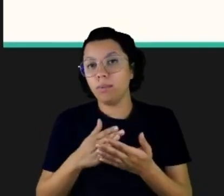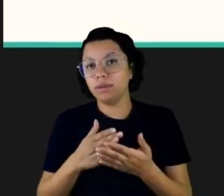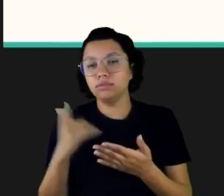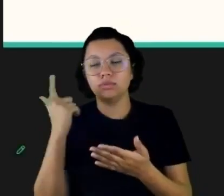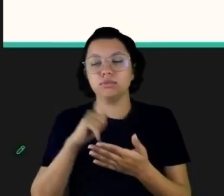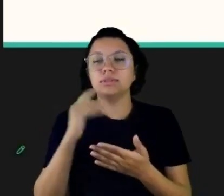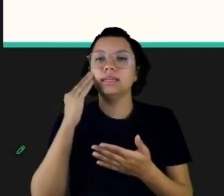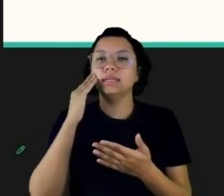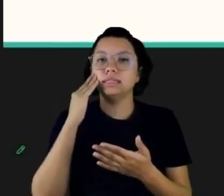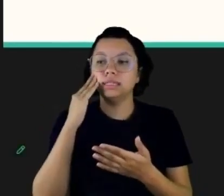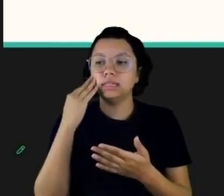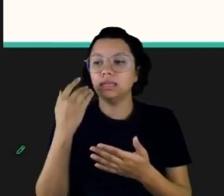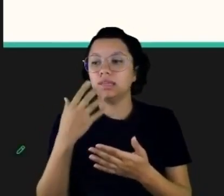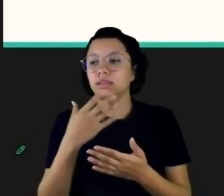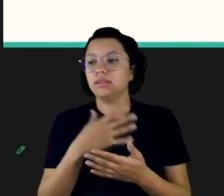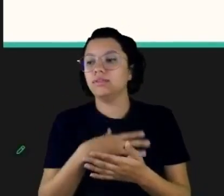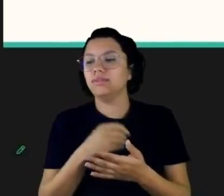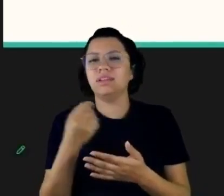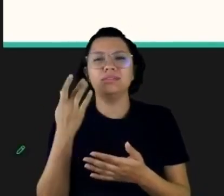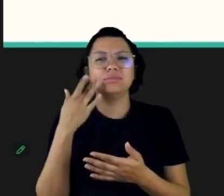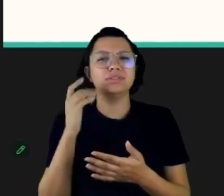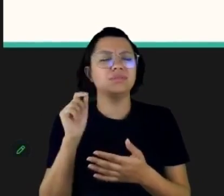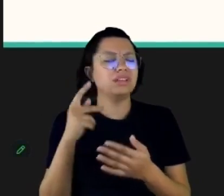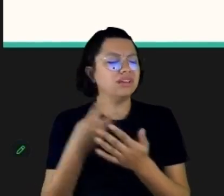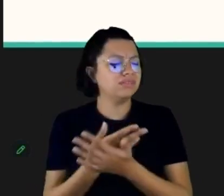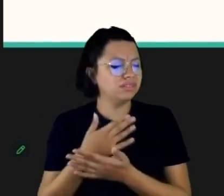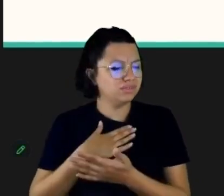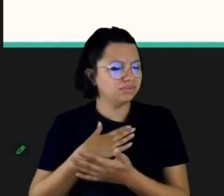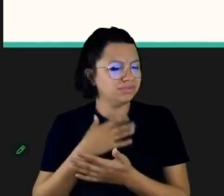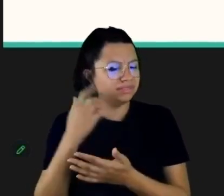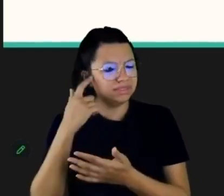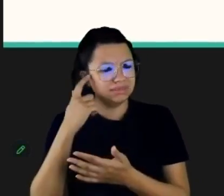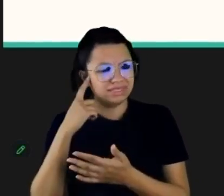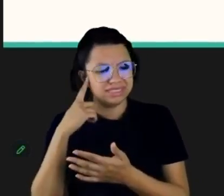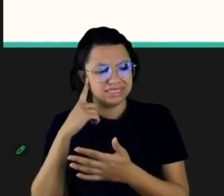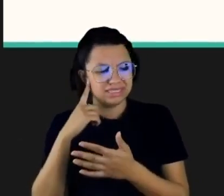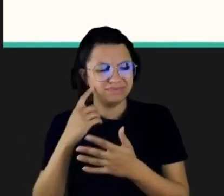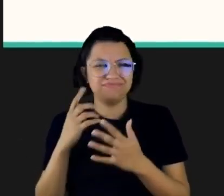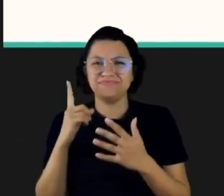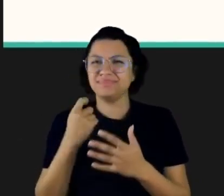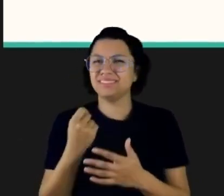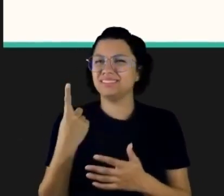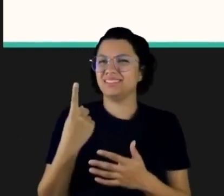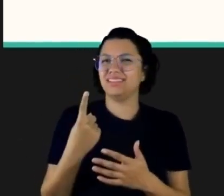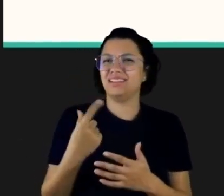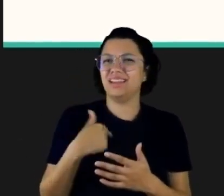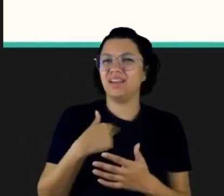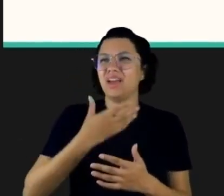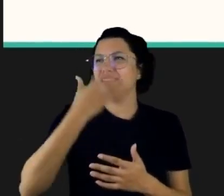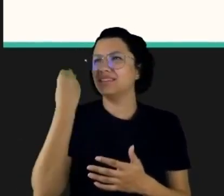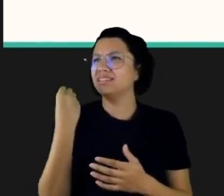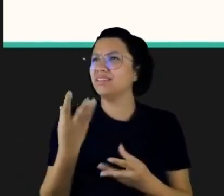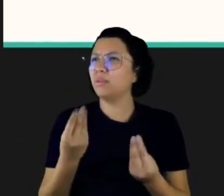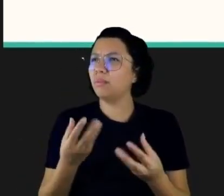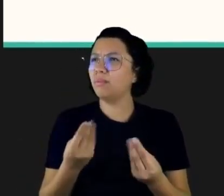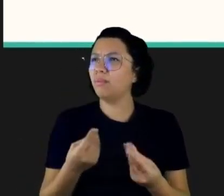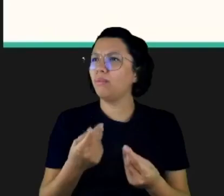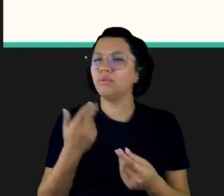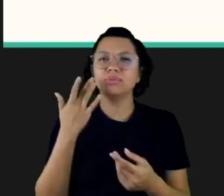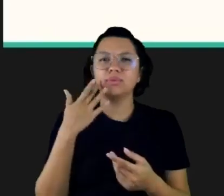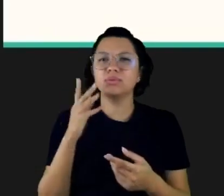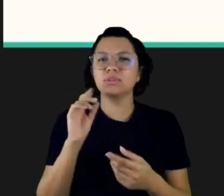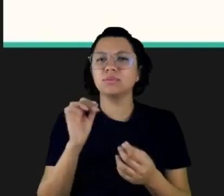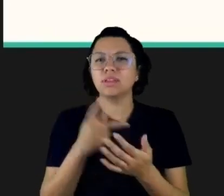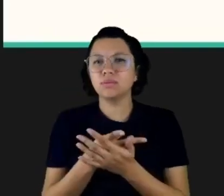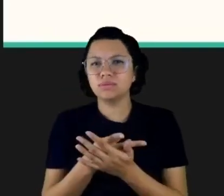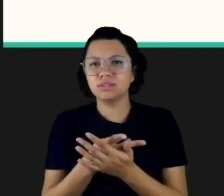Filha, eu não sei o que está acontecendo comigo, minha cabeça está estranha. Eles relatam isso. Eu estou muito esquecida. Eu não sei o que está acontecendo.